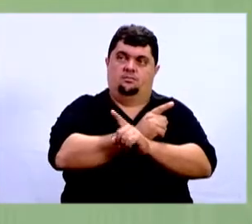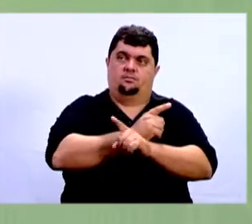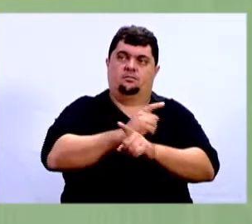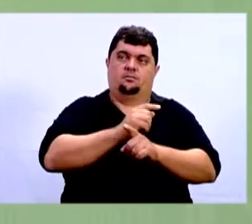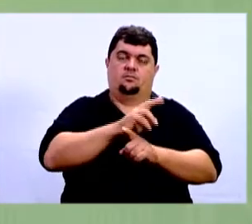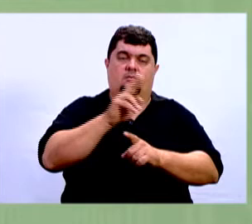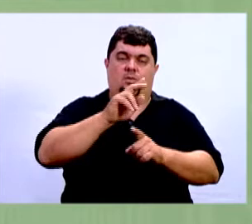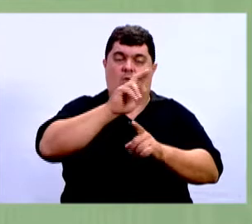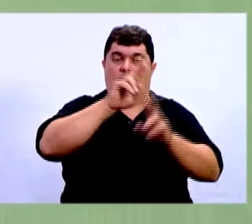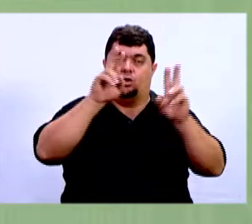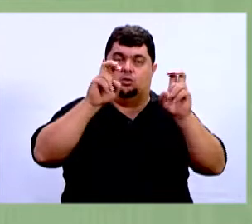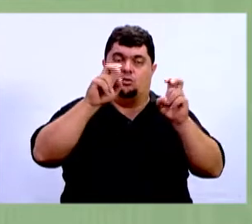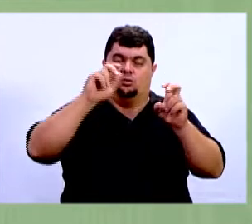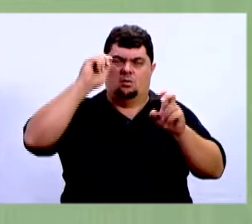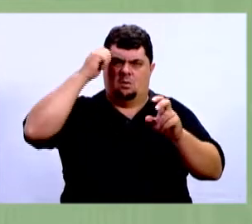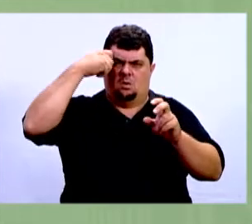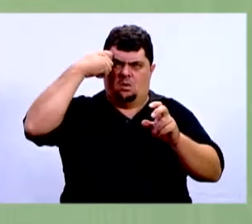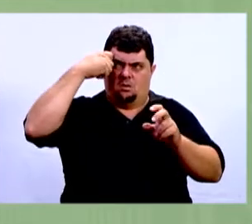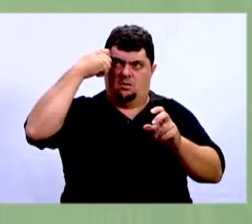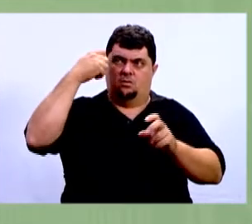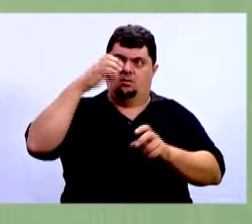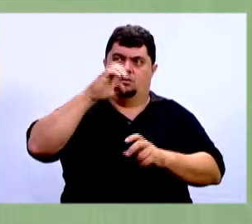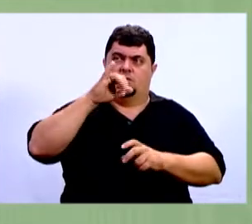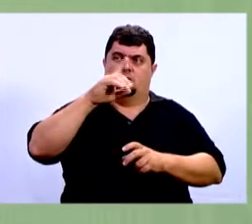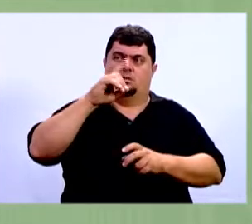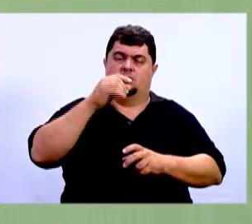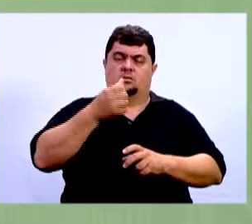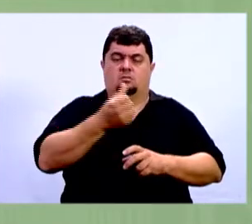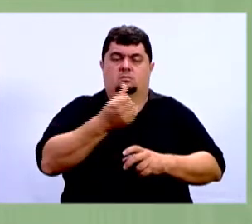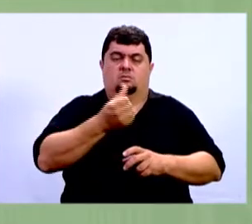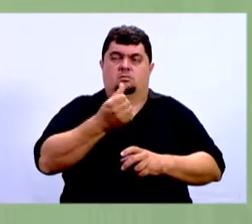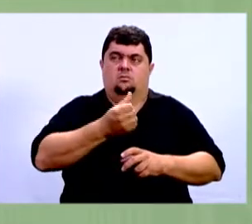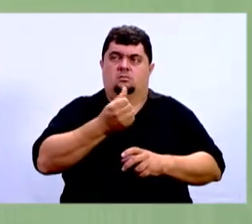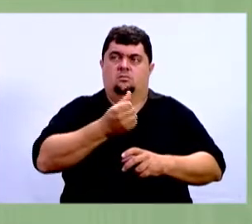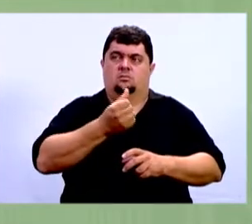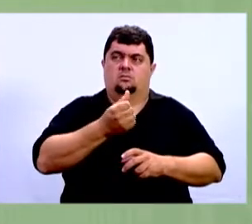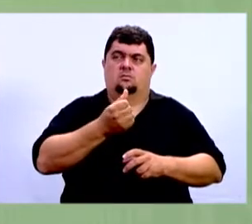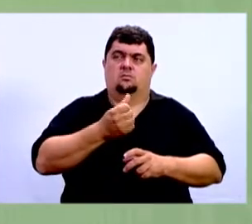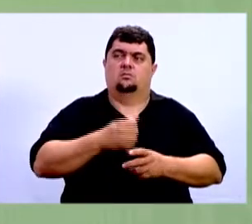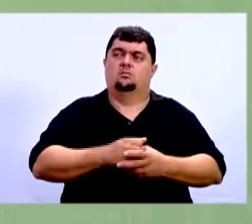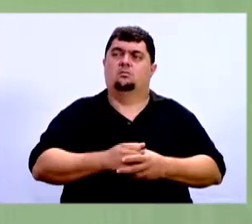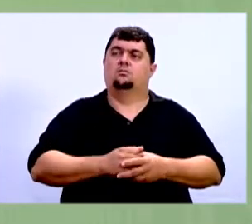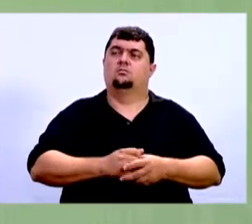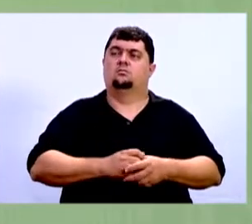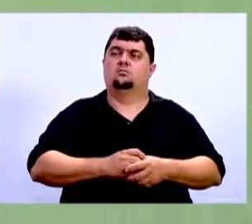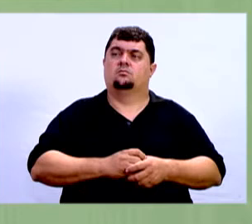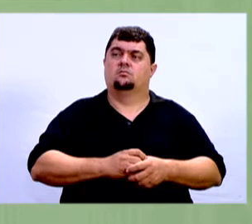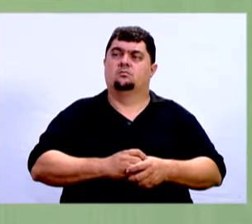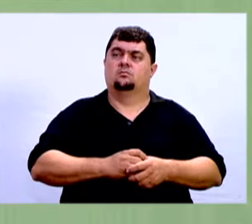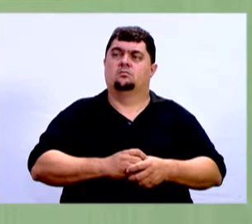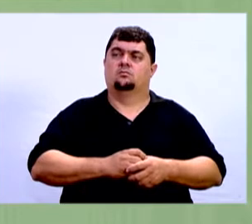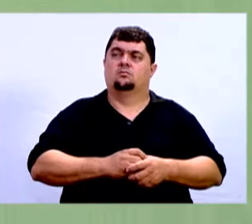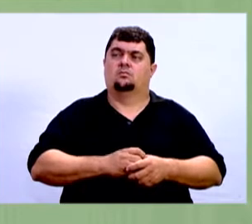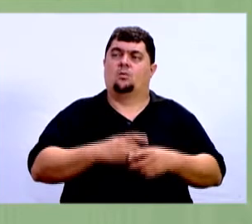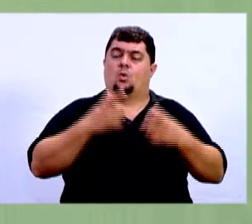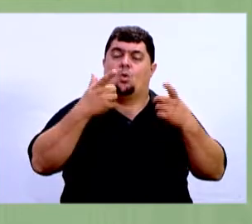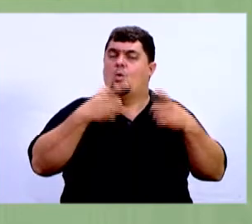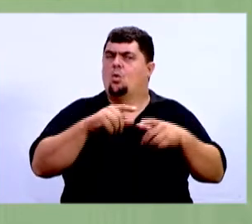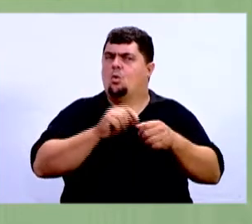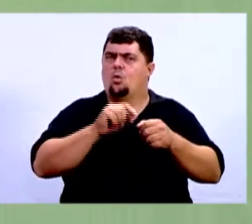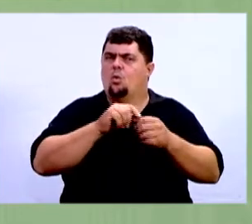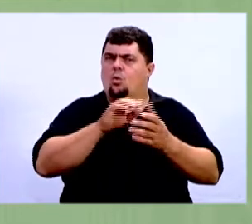negrito, correto? Edição, qual foi a edição? É a sexta, é a oitava, é a 11ª? Coloca a edição. Onde foi